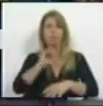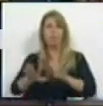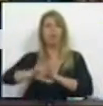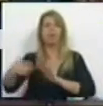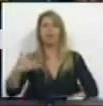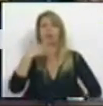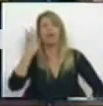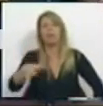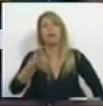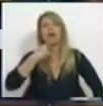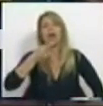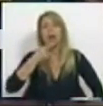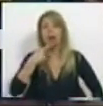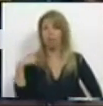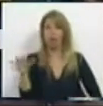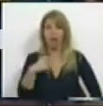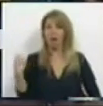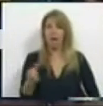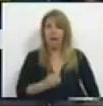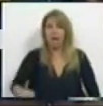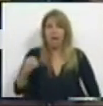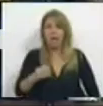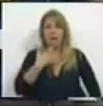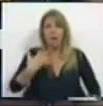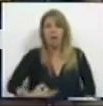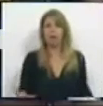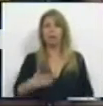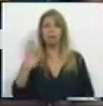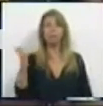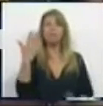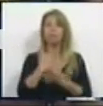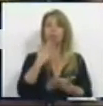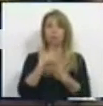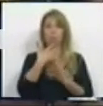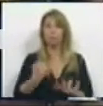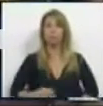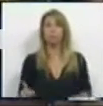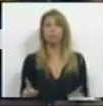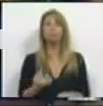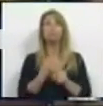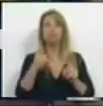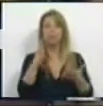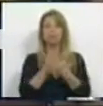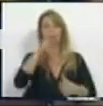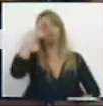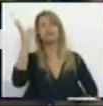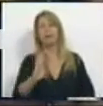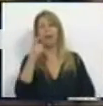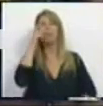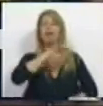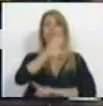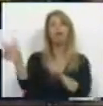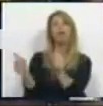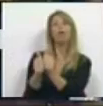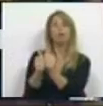ninguém acredita nisso, sobretudo as escolas não acreditam nisso, porque as escolas sabem quem é que esteve ao seu lado a